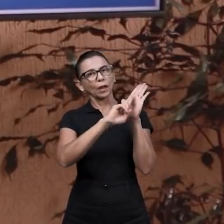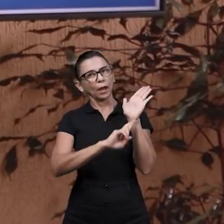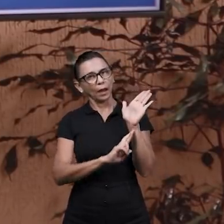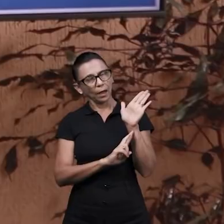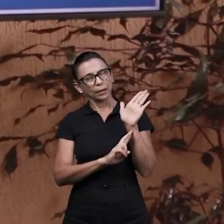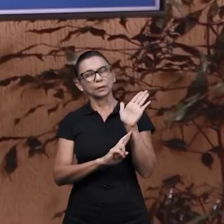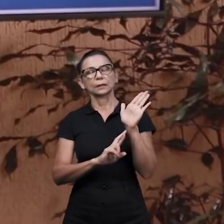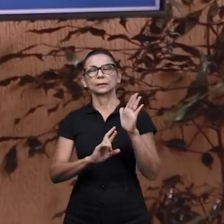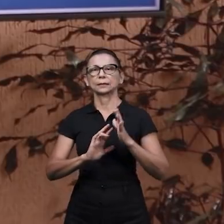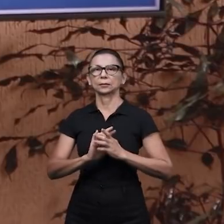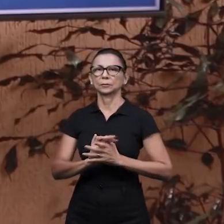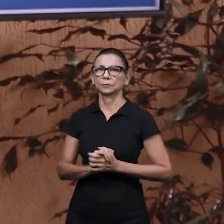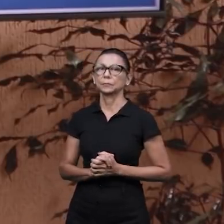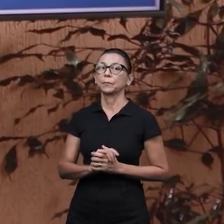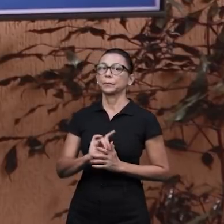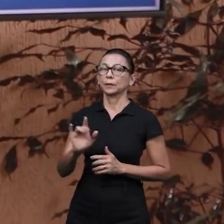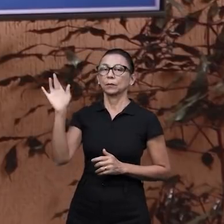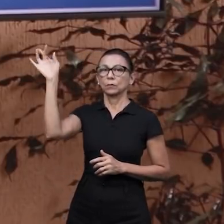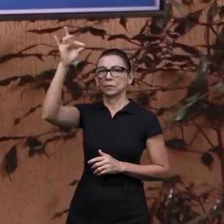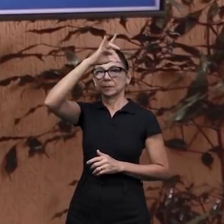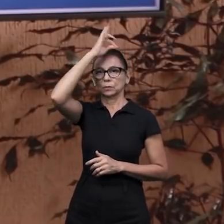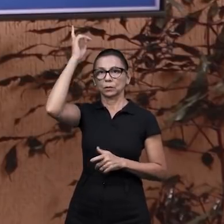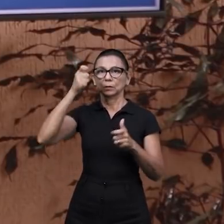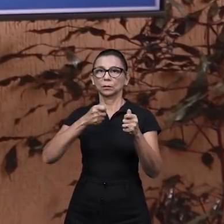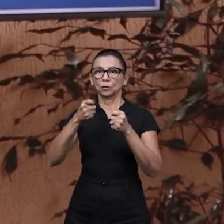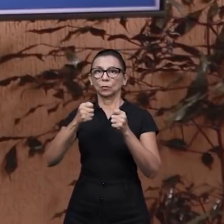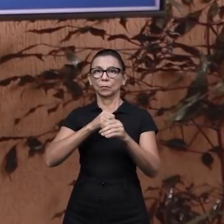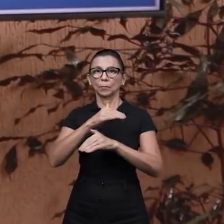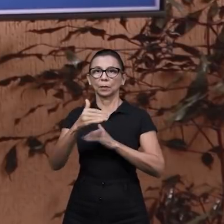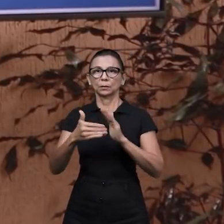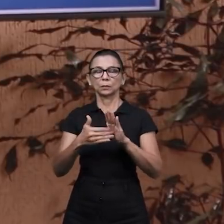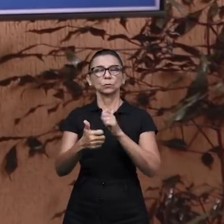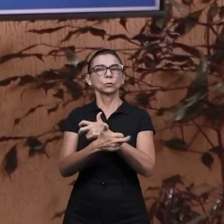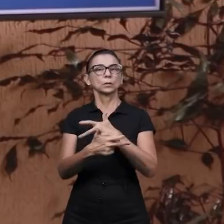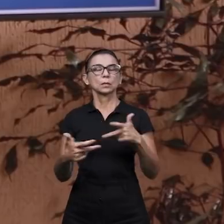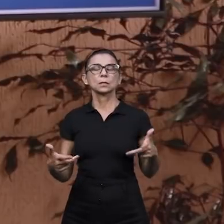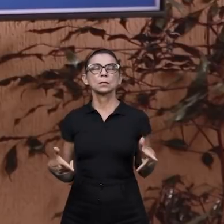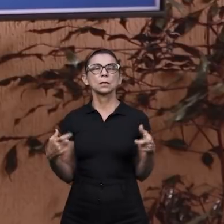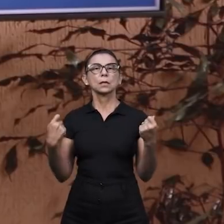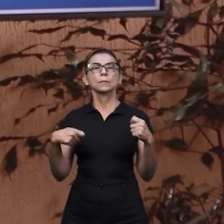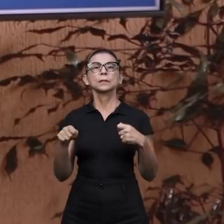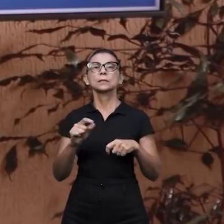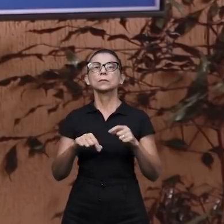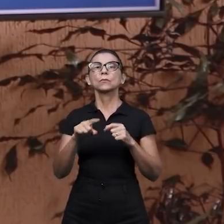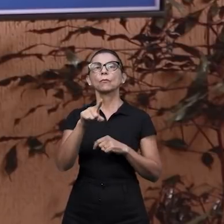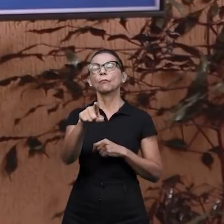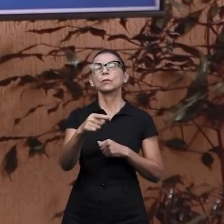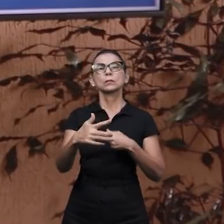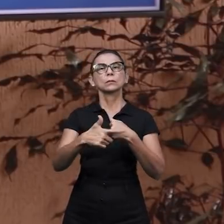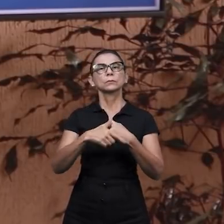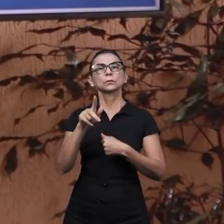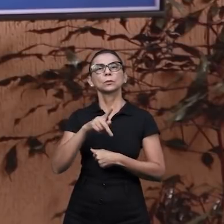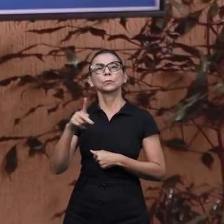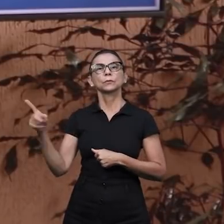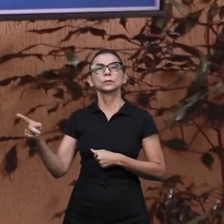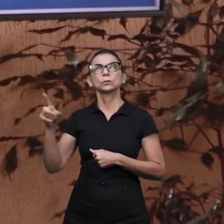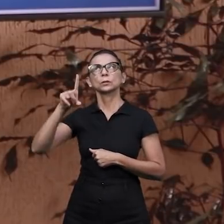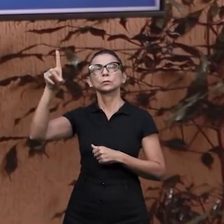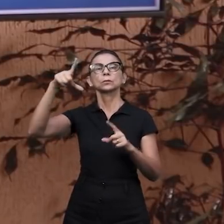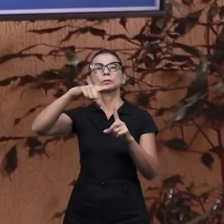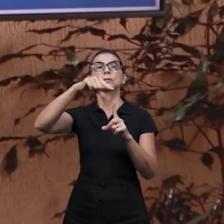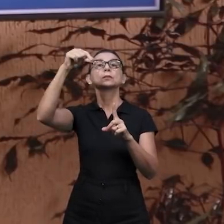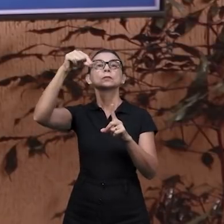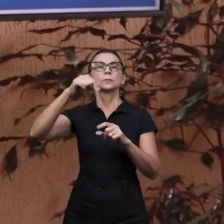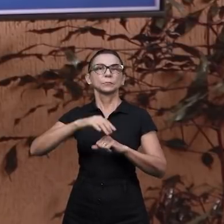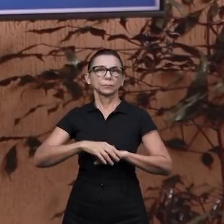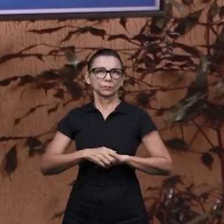que comanda todas as coisas nas nossas vidas. Então, o que é preciso para ser levantada como professora na ICM? Como